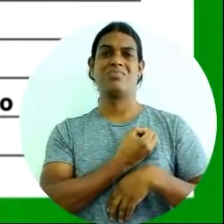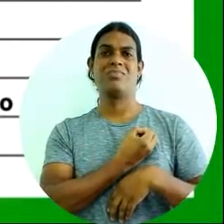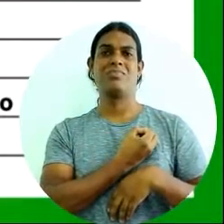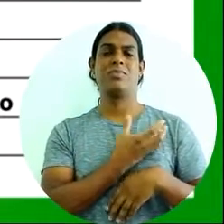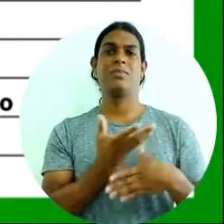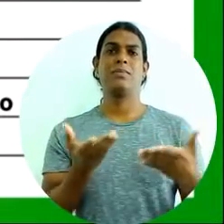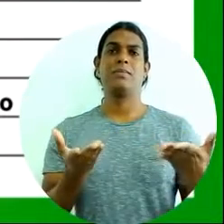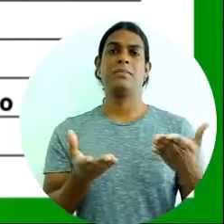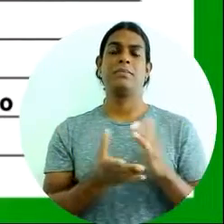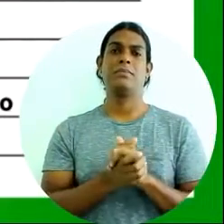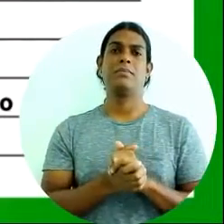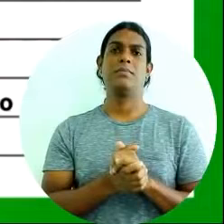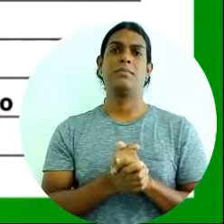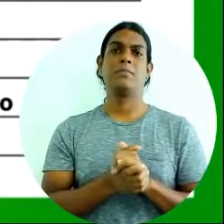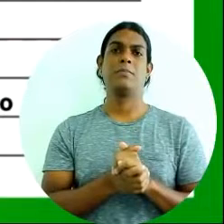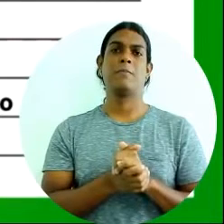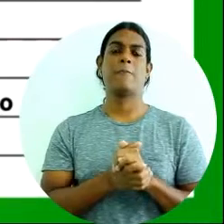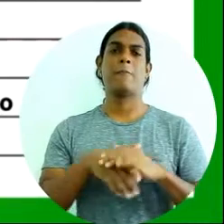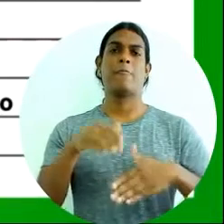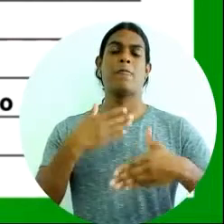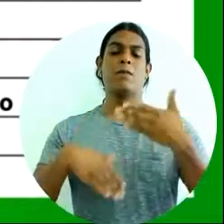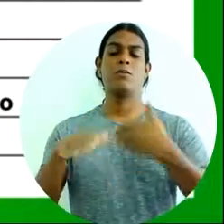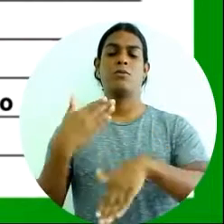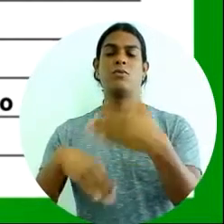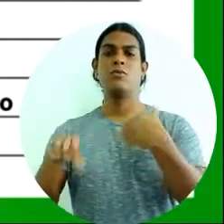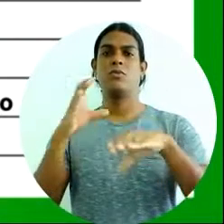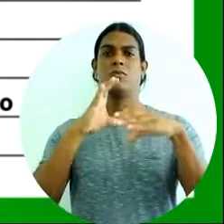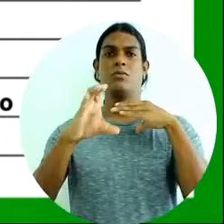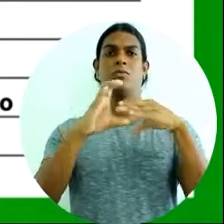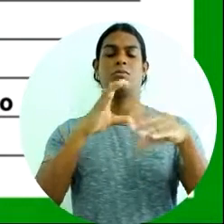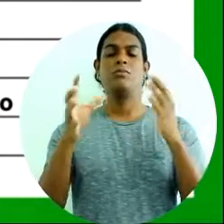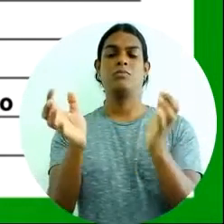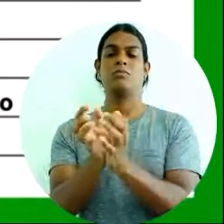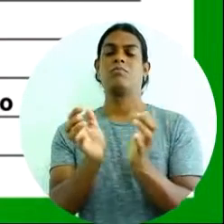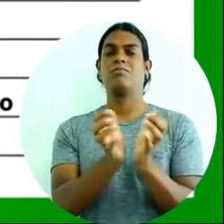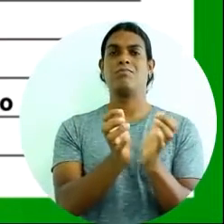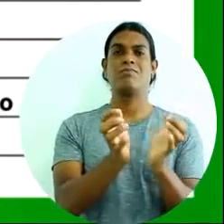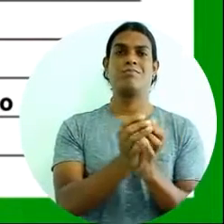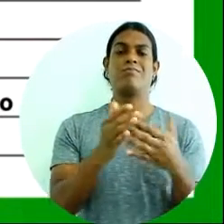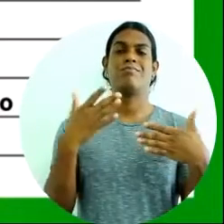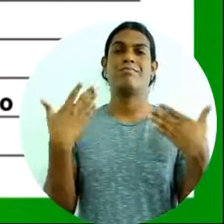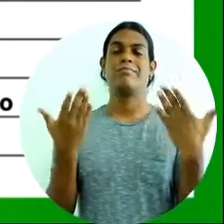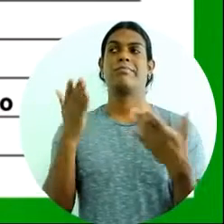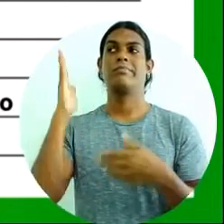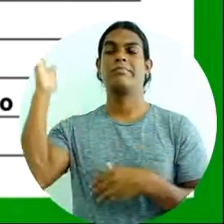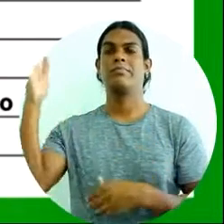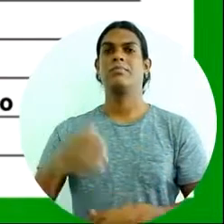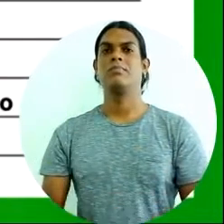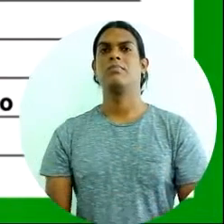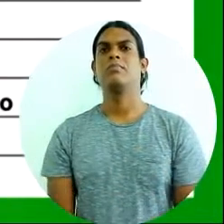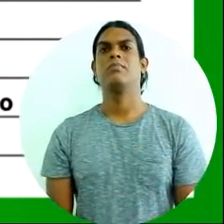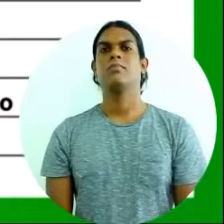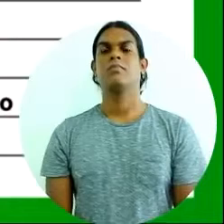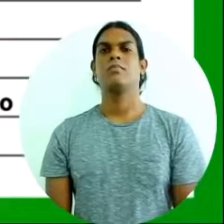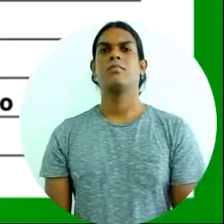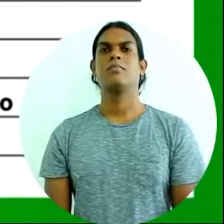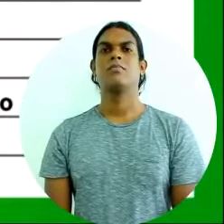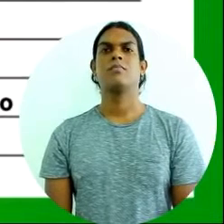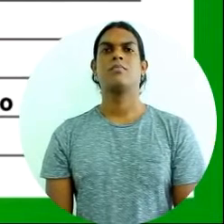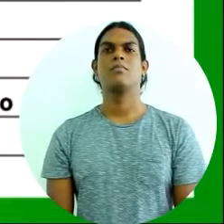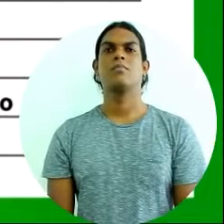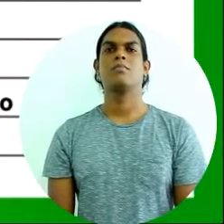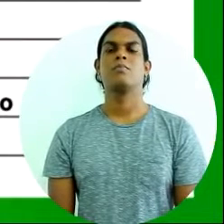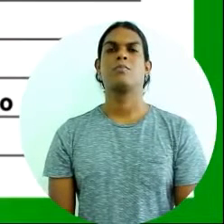que a pessoa tem um bom espírito de equipe, essa é a que mais define. Se ela é de difícil